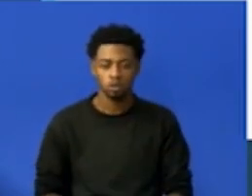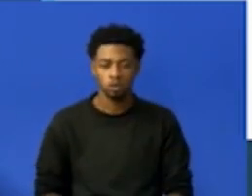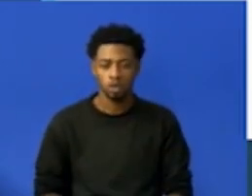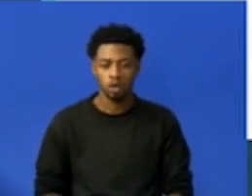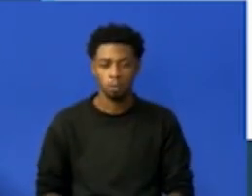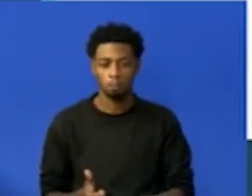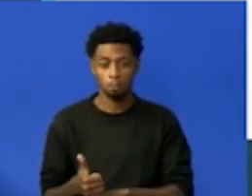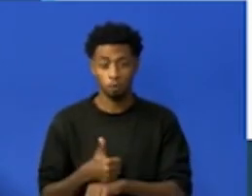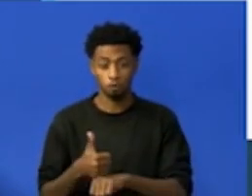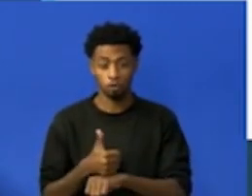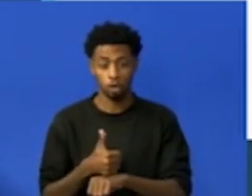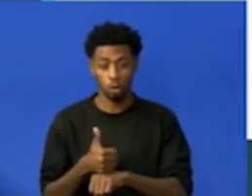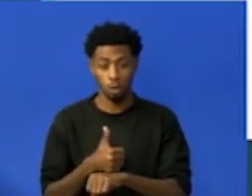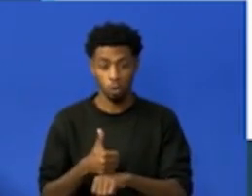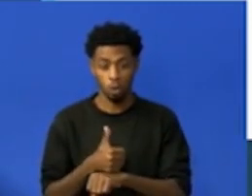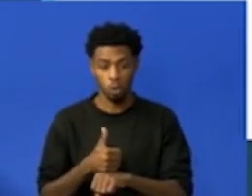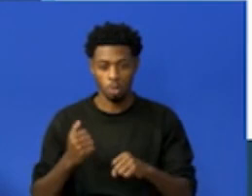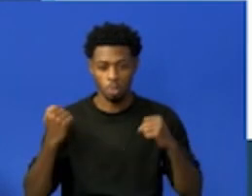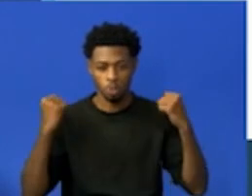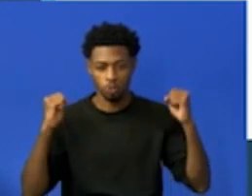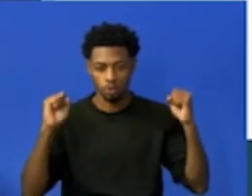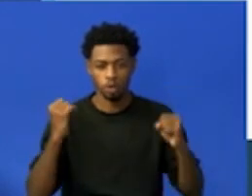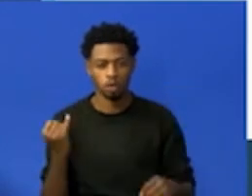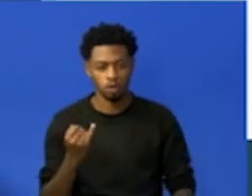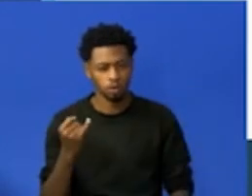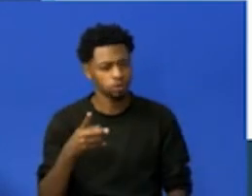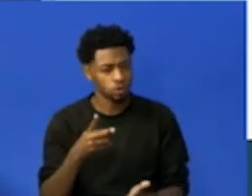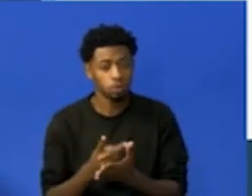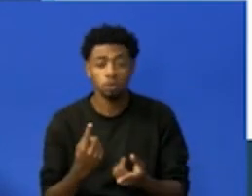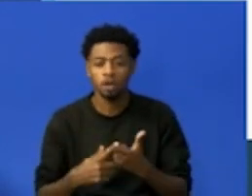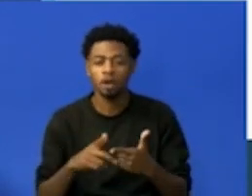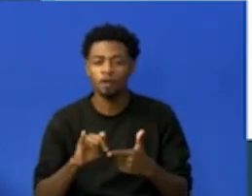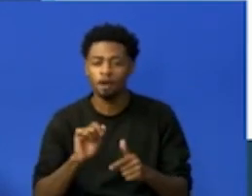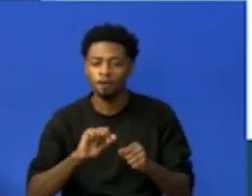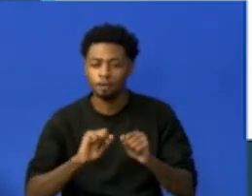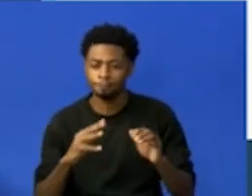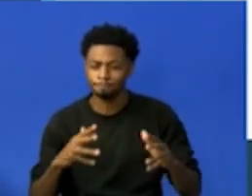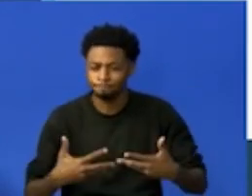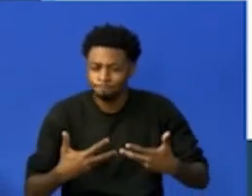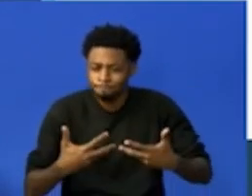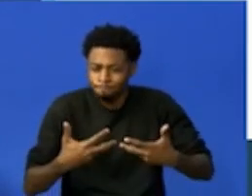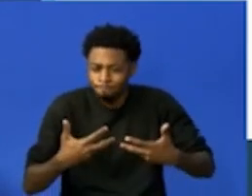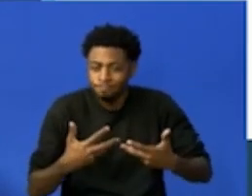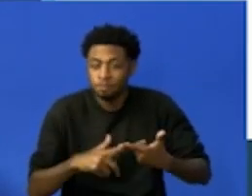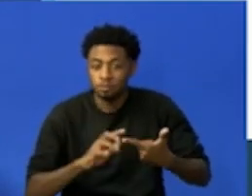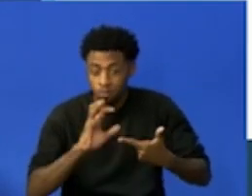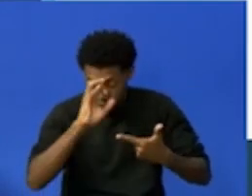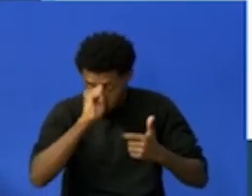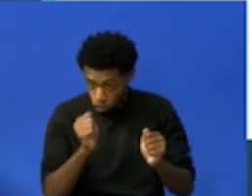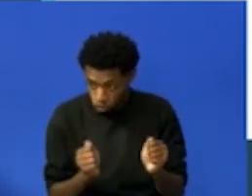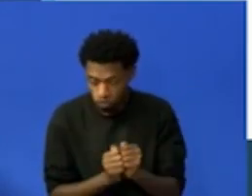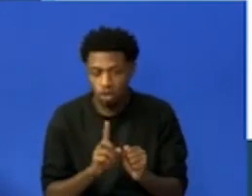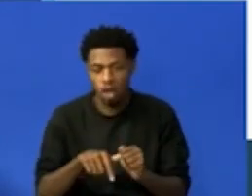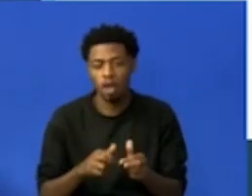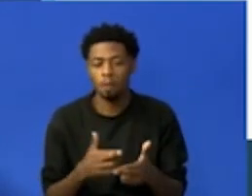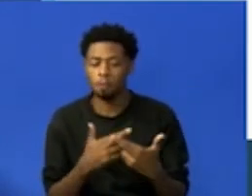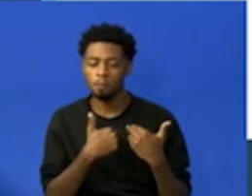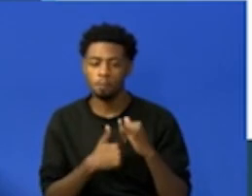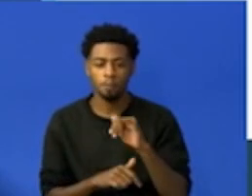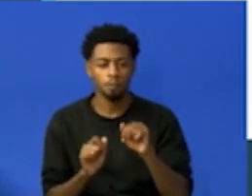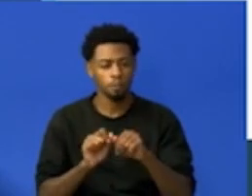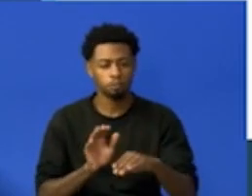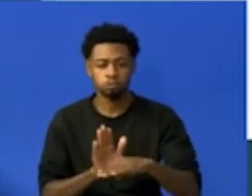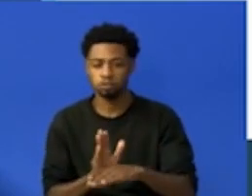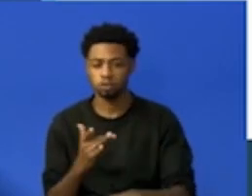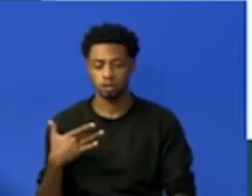importante nesse momento. Porque, além da motivação e do aprendizado, ele também é responsável por